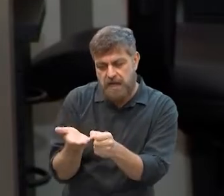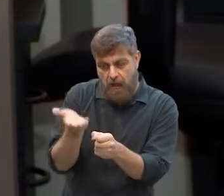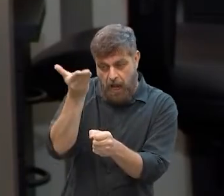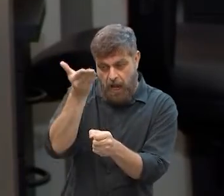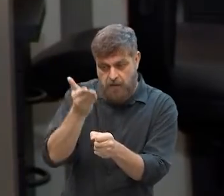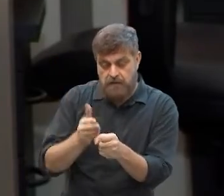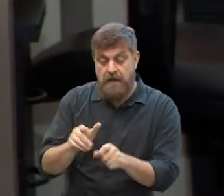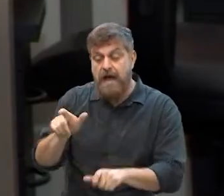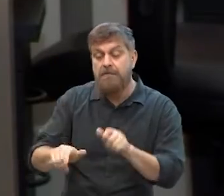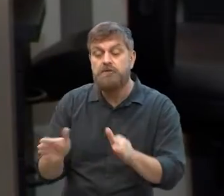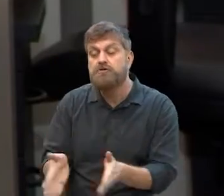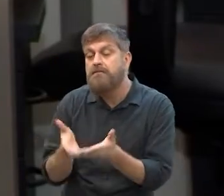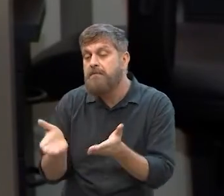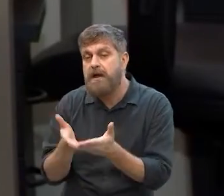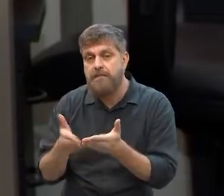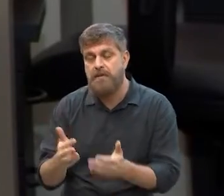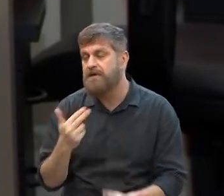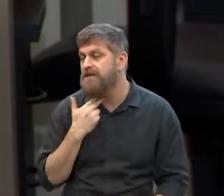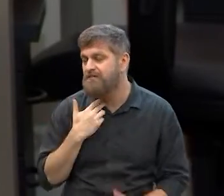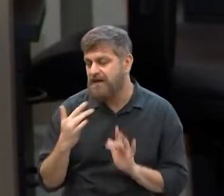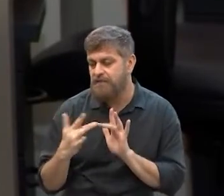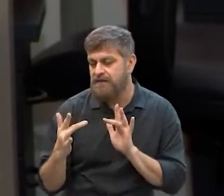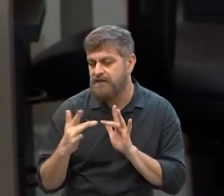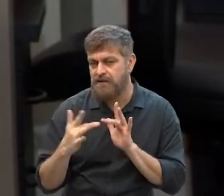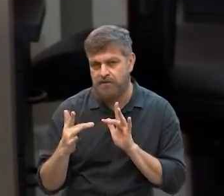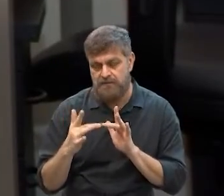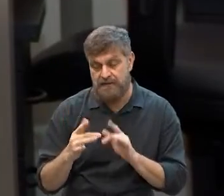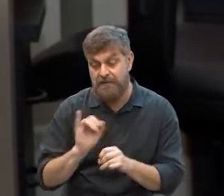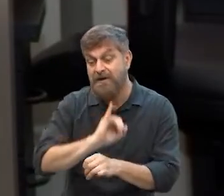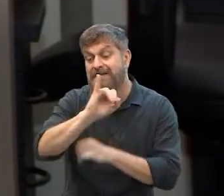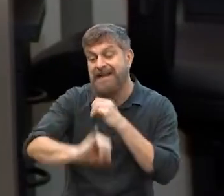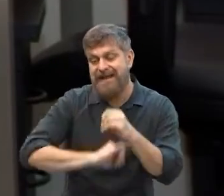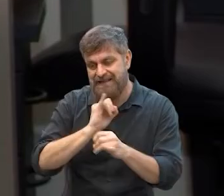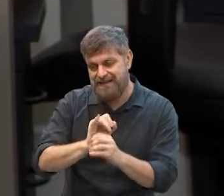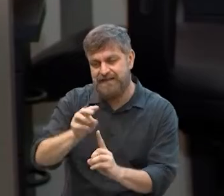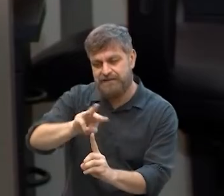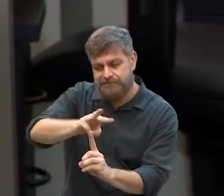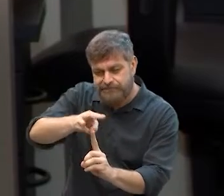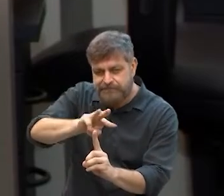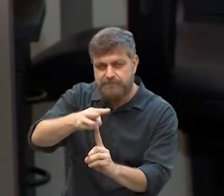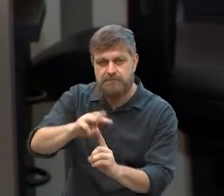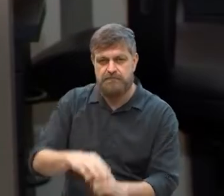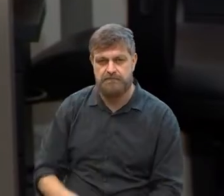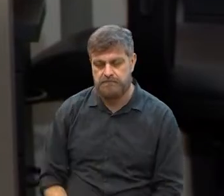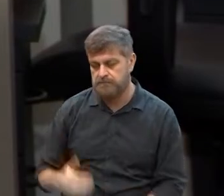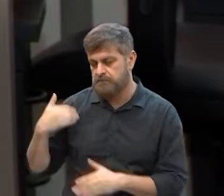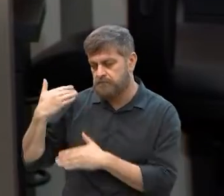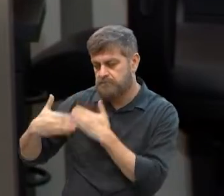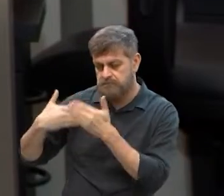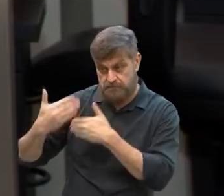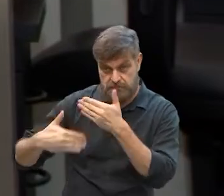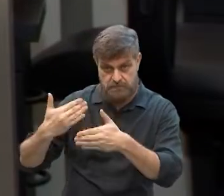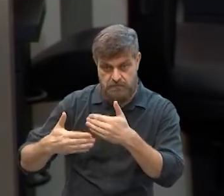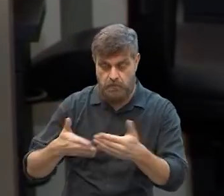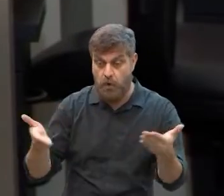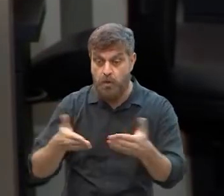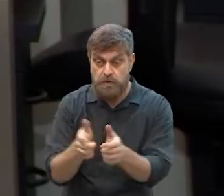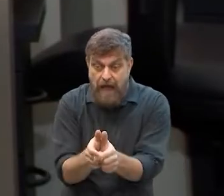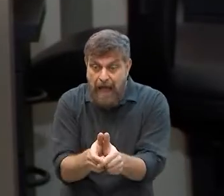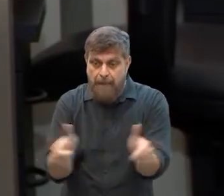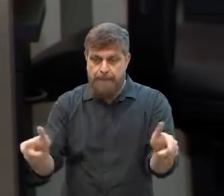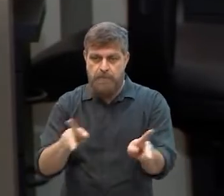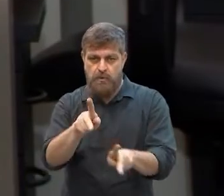as pessoas que tinham acesso, né, à internet. Isso há poucos anos atrás.